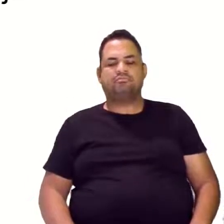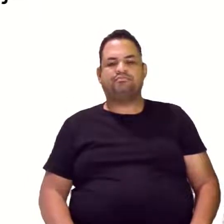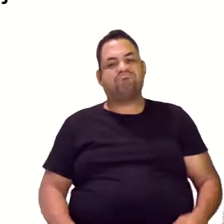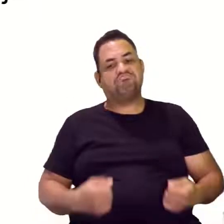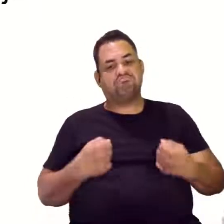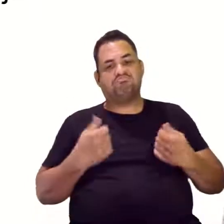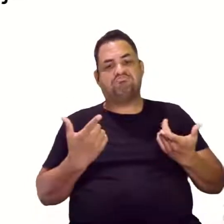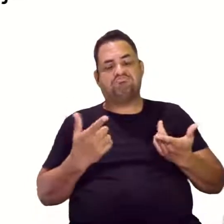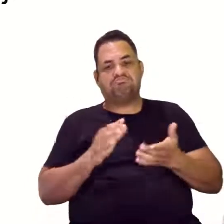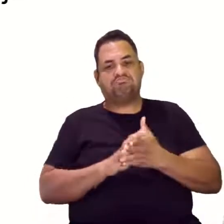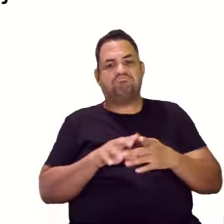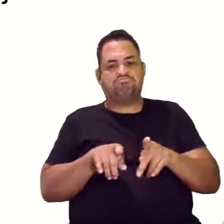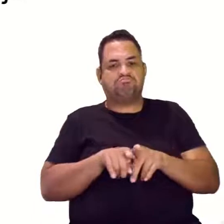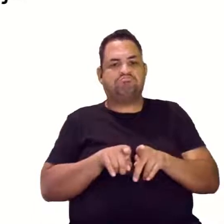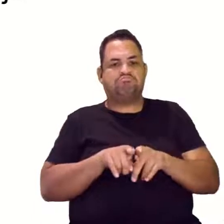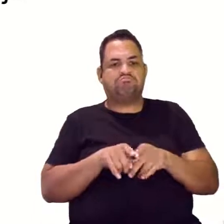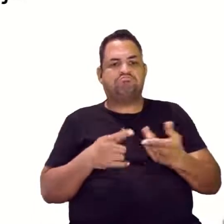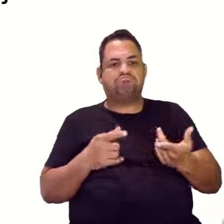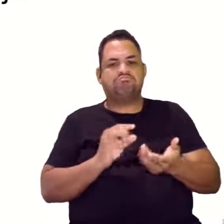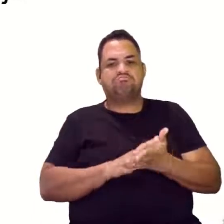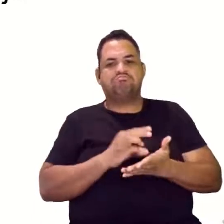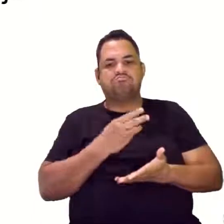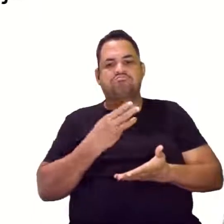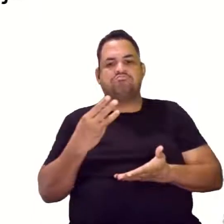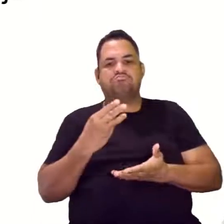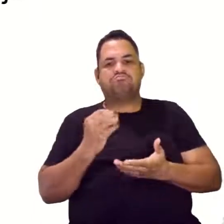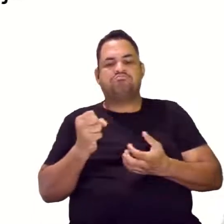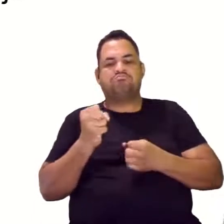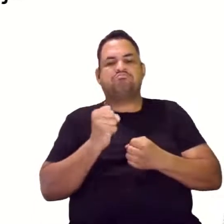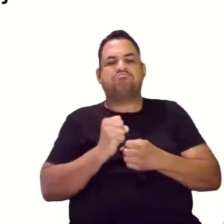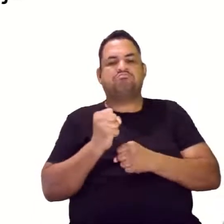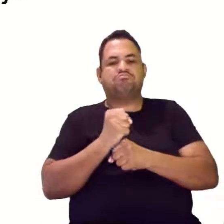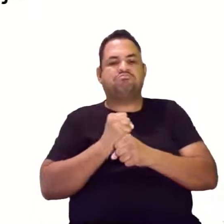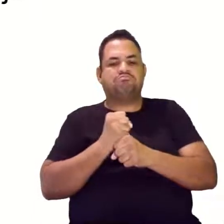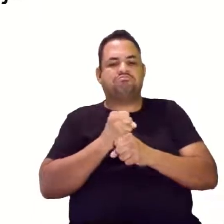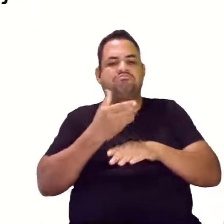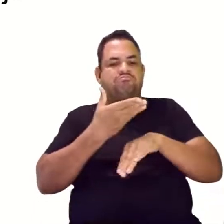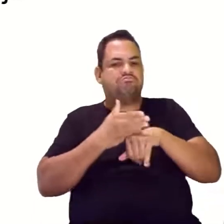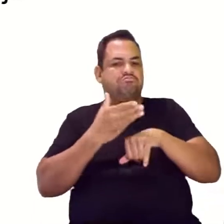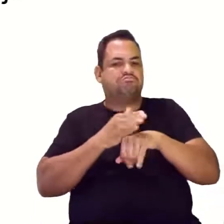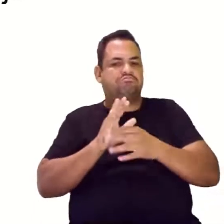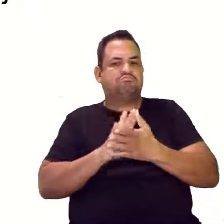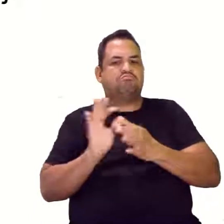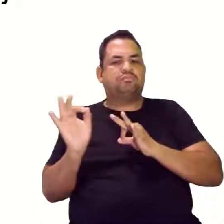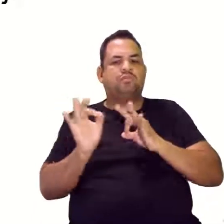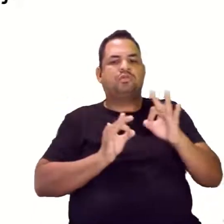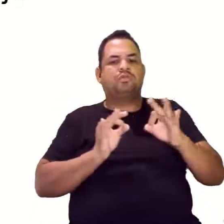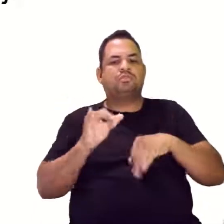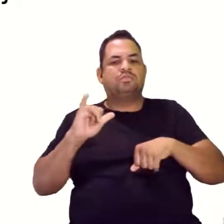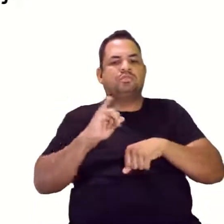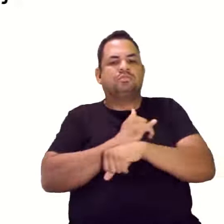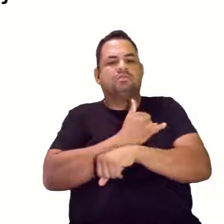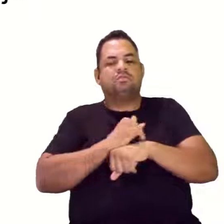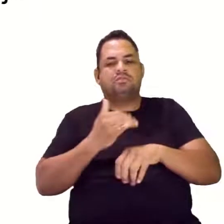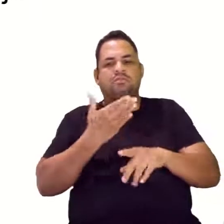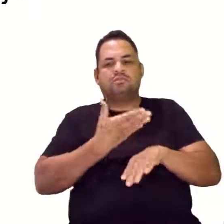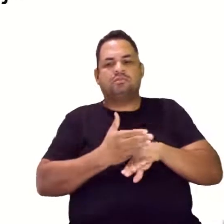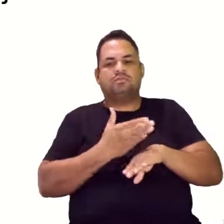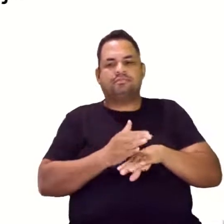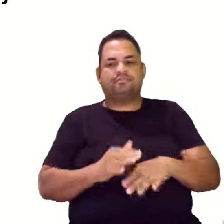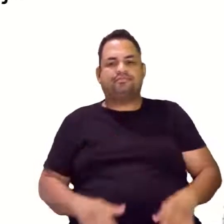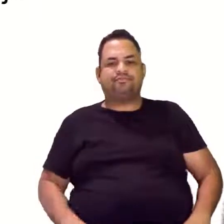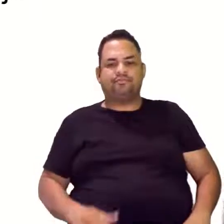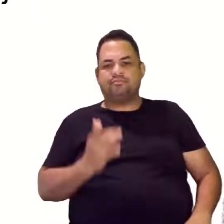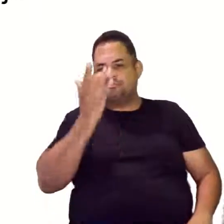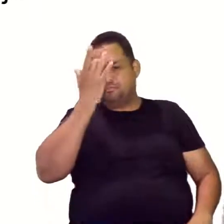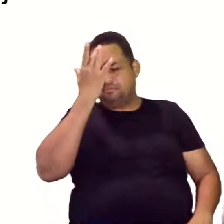ser, né? Se quiser também, pode ir. Nós temos 3 anos para treinar e criar estratégias verdade. mais práticas. Ó, agora